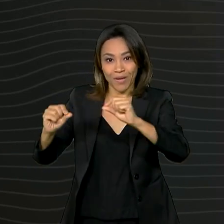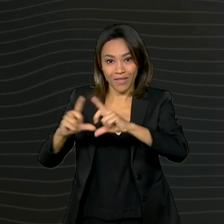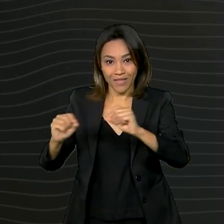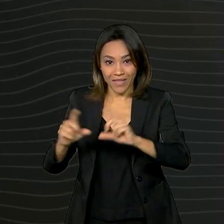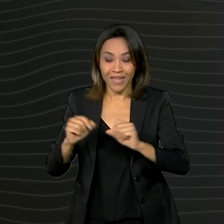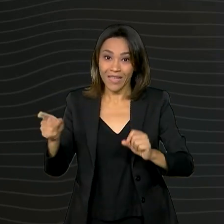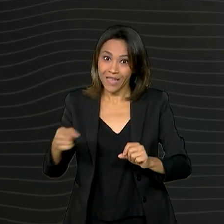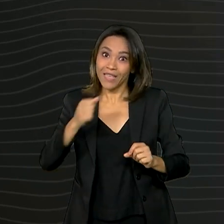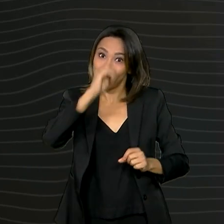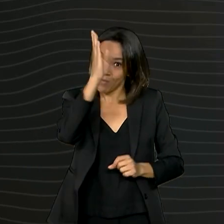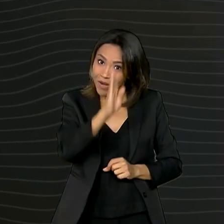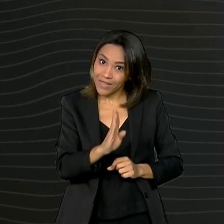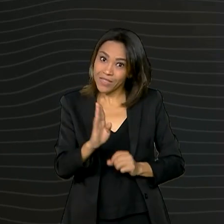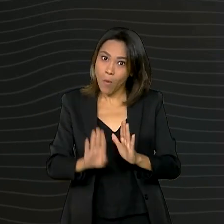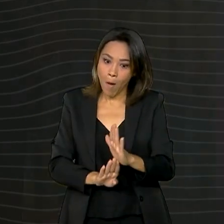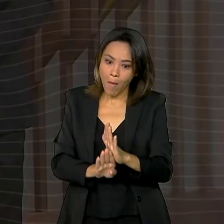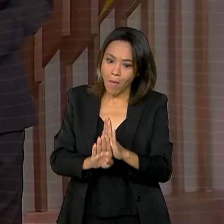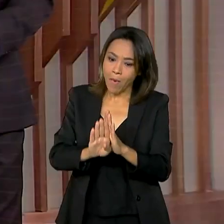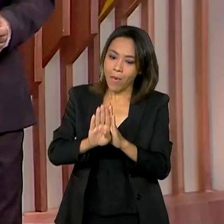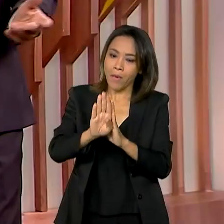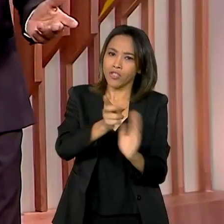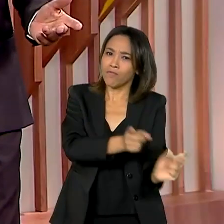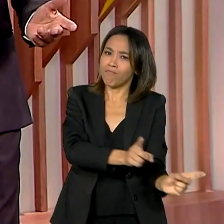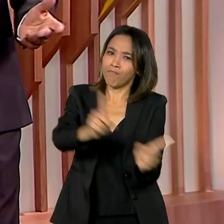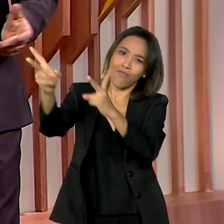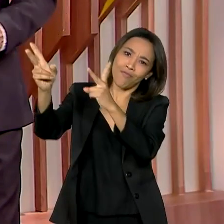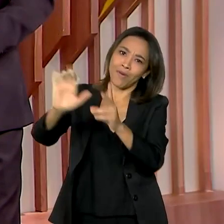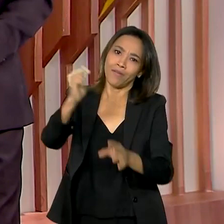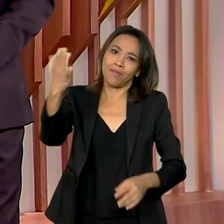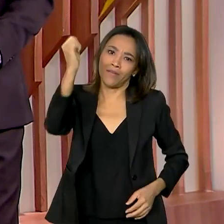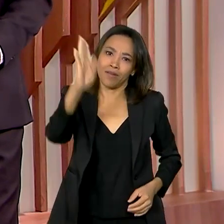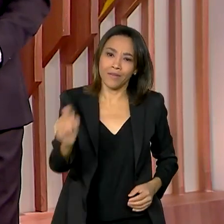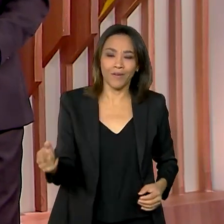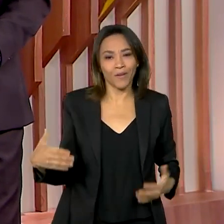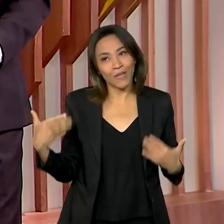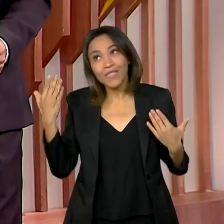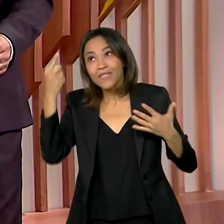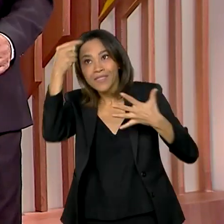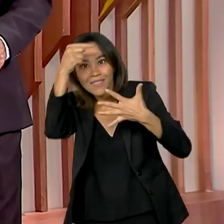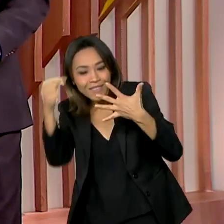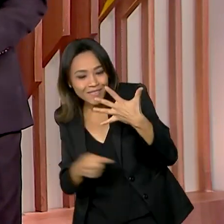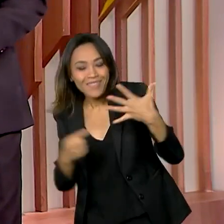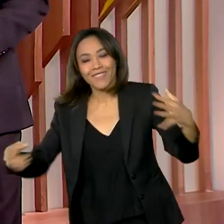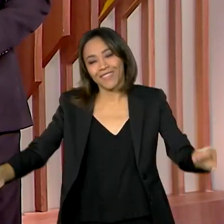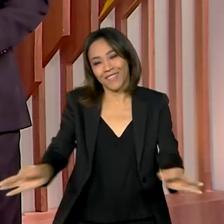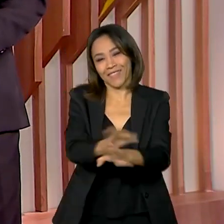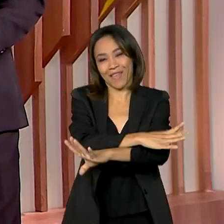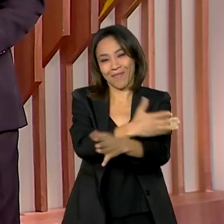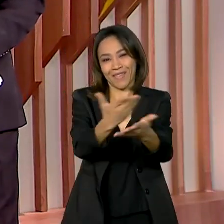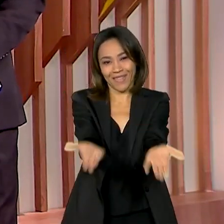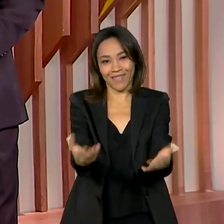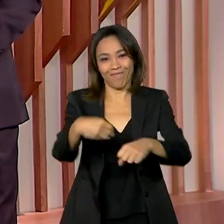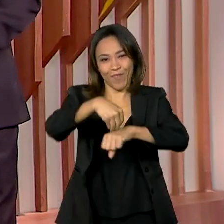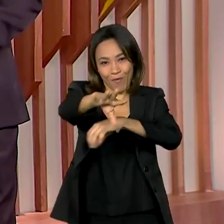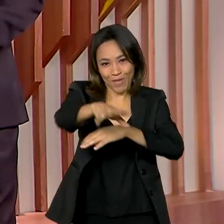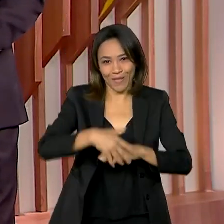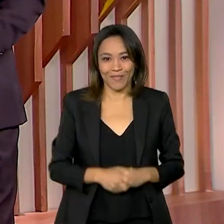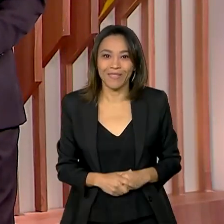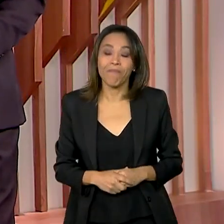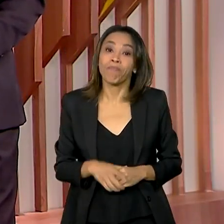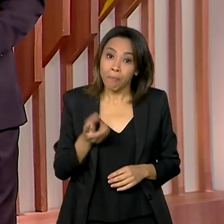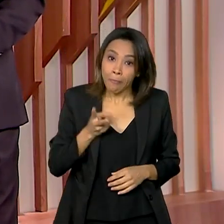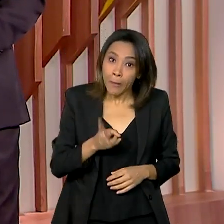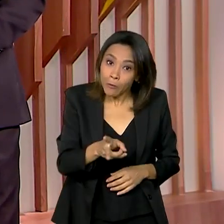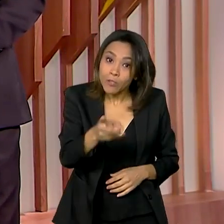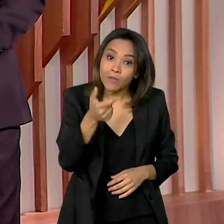ranking dos exportadores. Com tudo isso, a gente encerra esta edição do Brasil em Dia, mas o Canal Gov segue com a